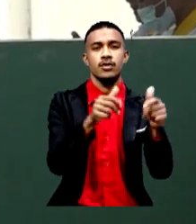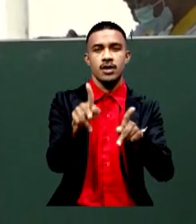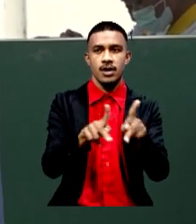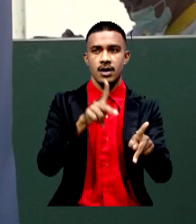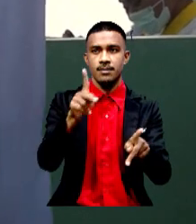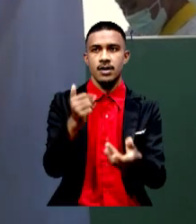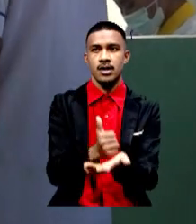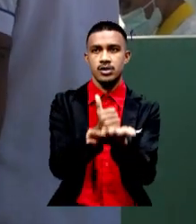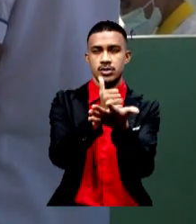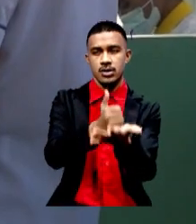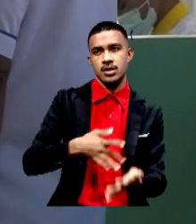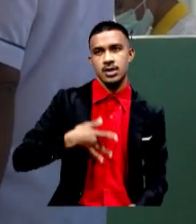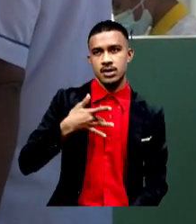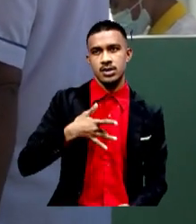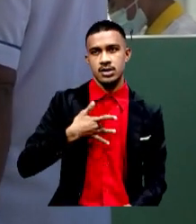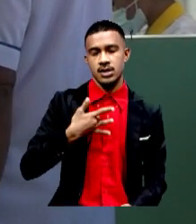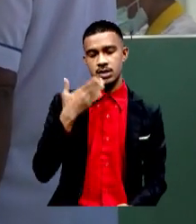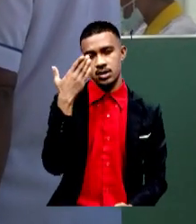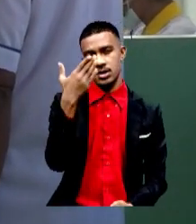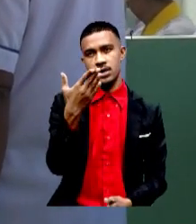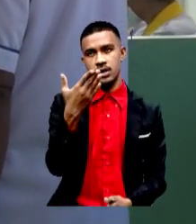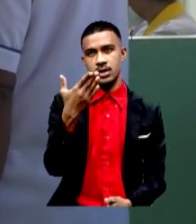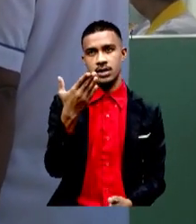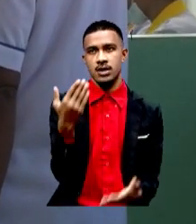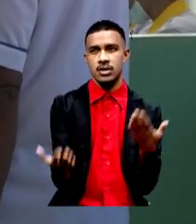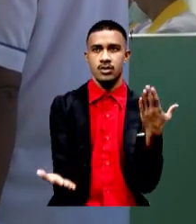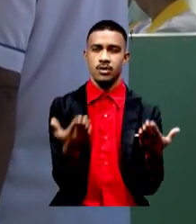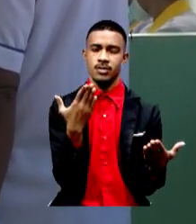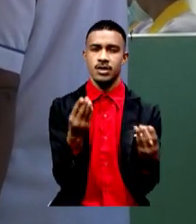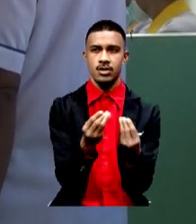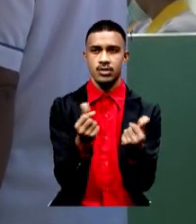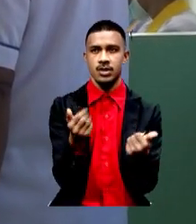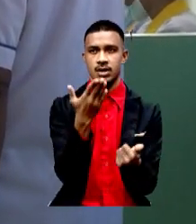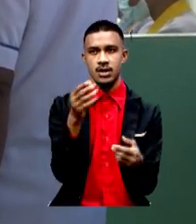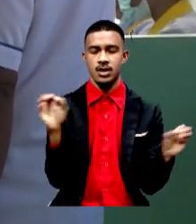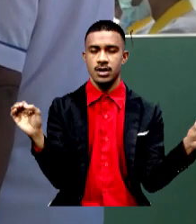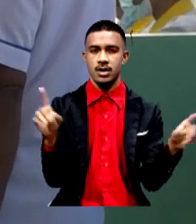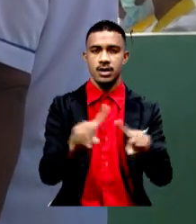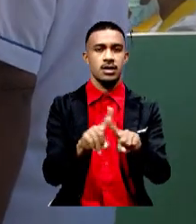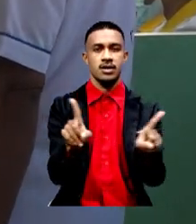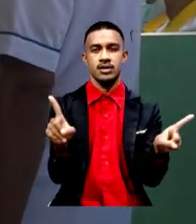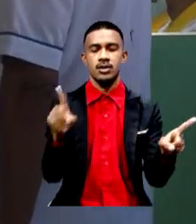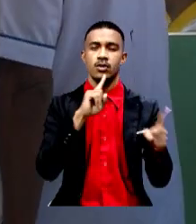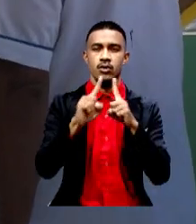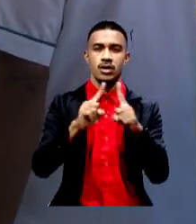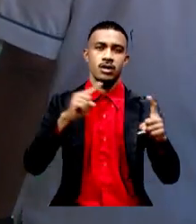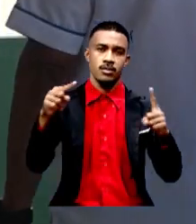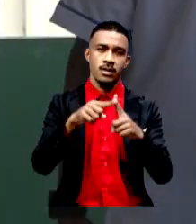tratamento não senti. Minha sente normal, não senti. nadadungan sa kuliabitan niya